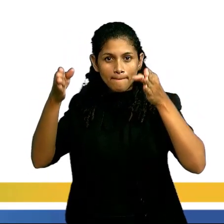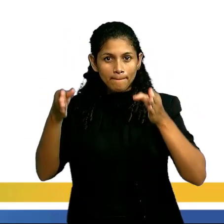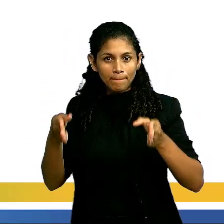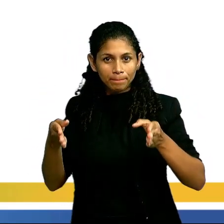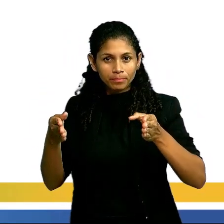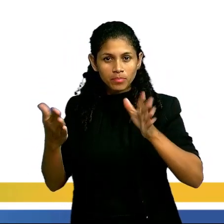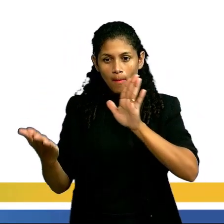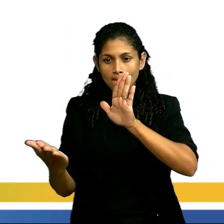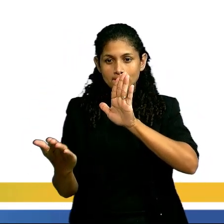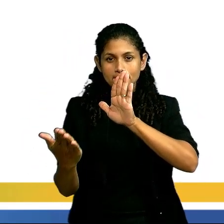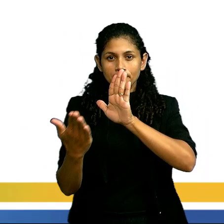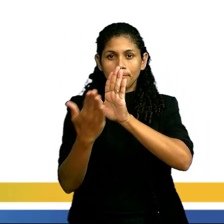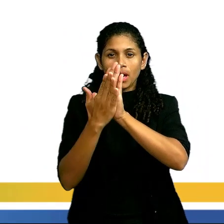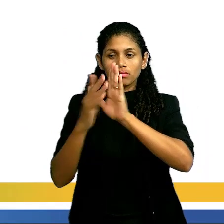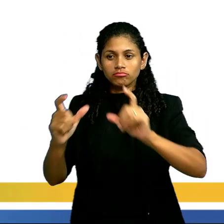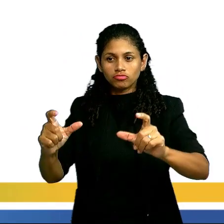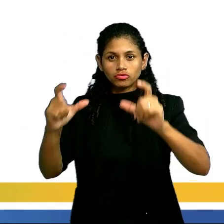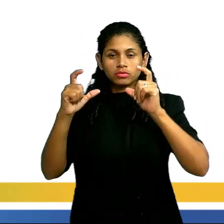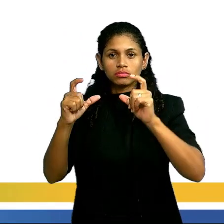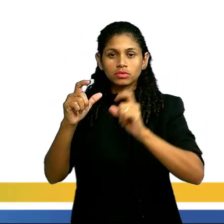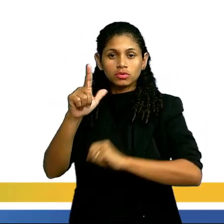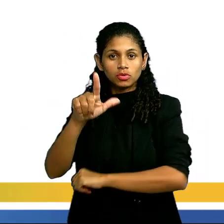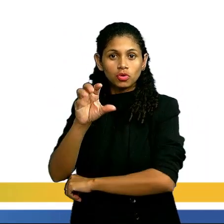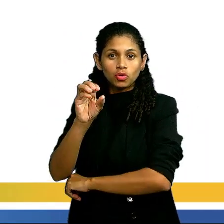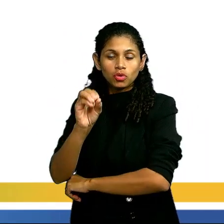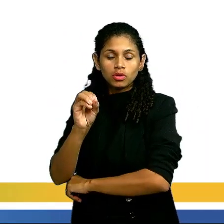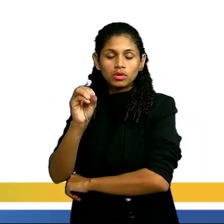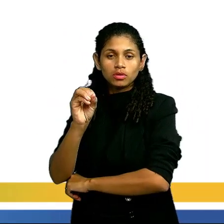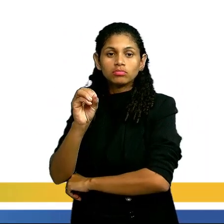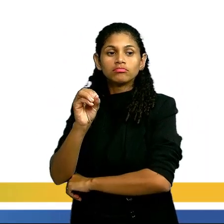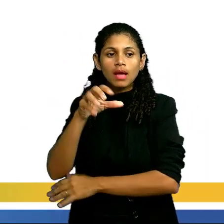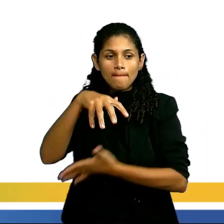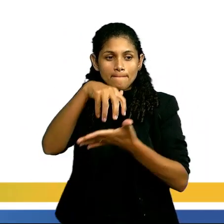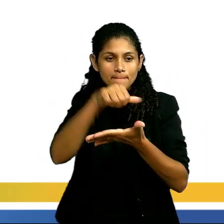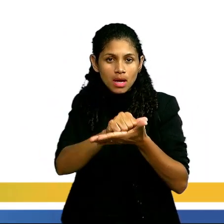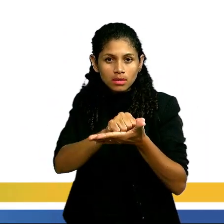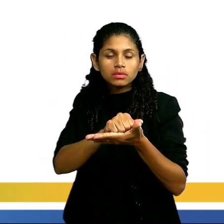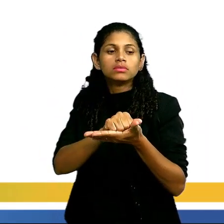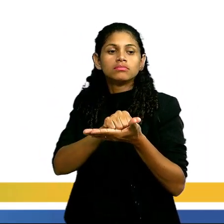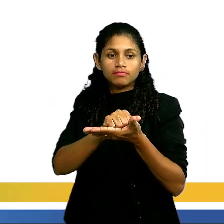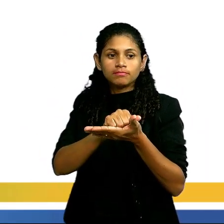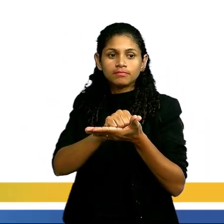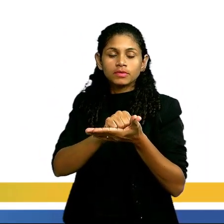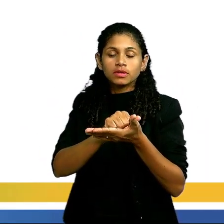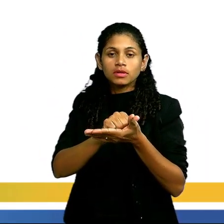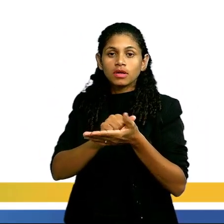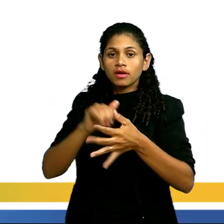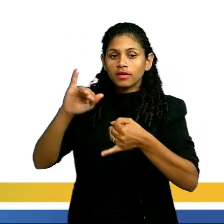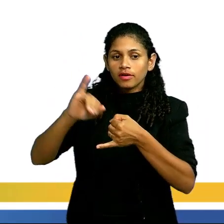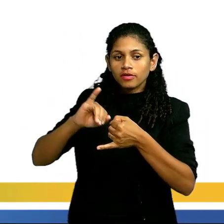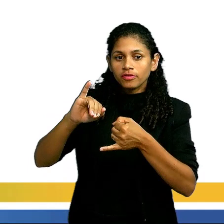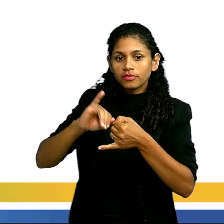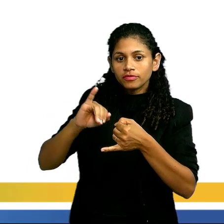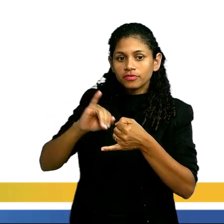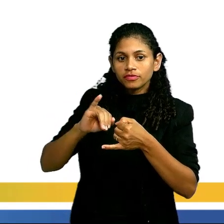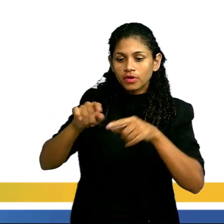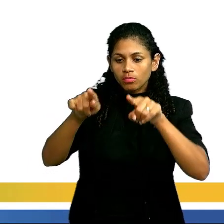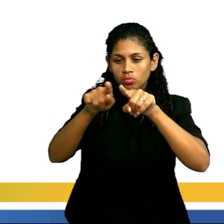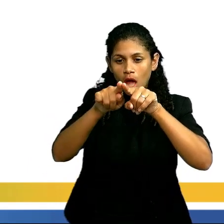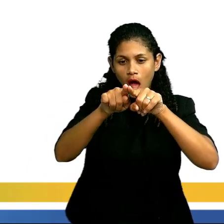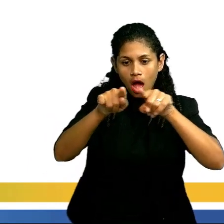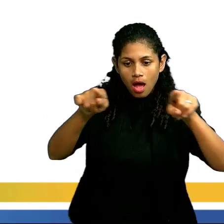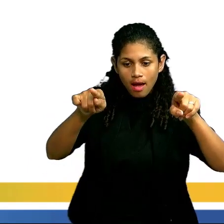para destacar seu logotipo. Esse painel será composto de cerâmicas quadradas de